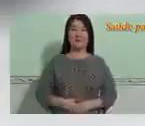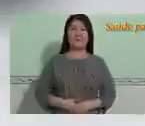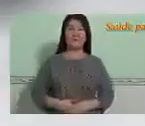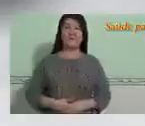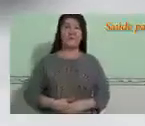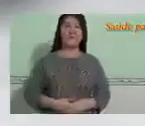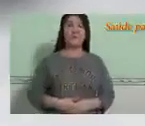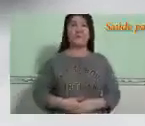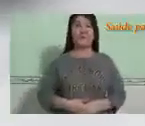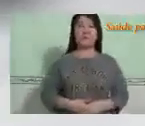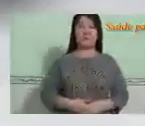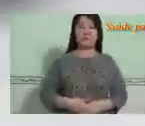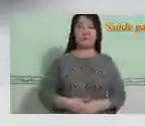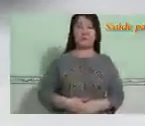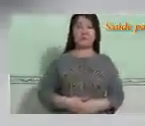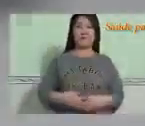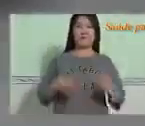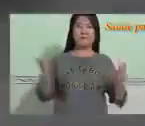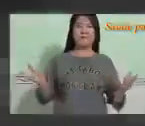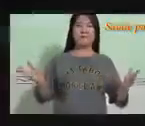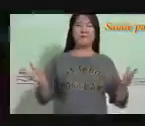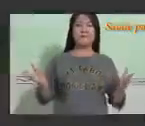as chances de partirem.